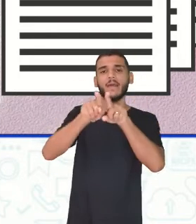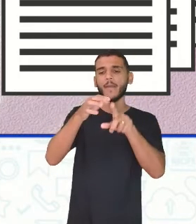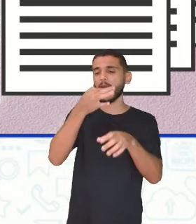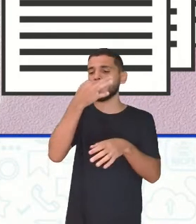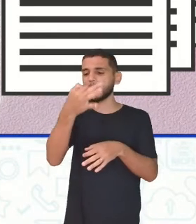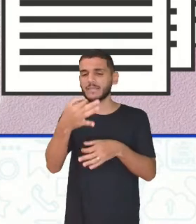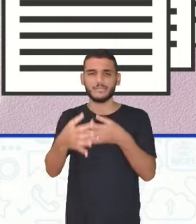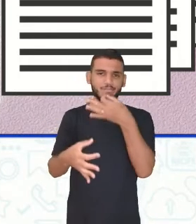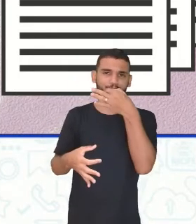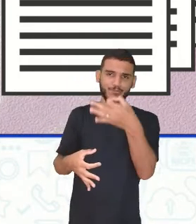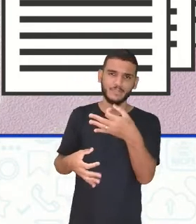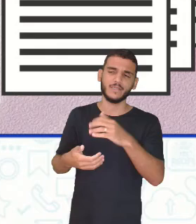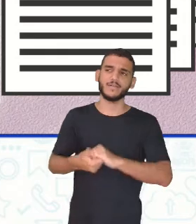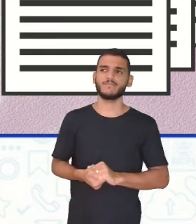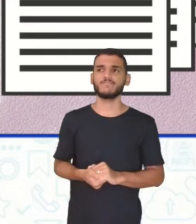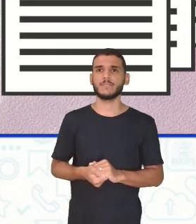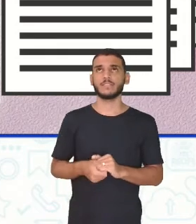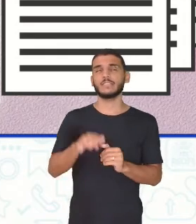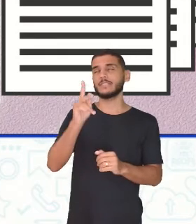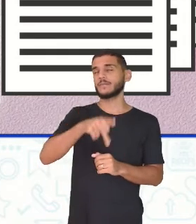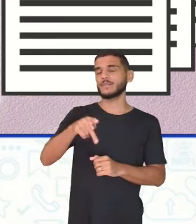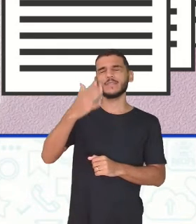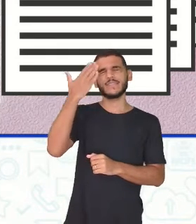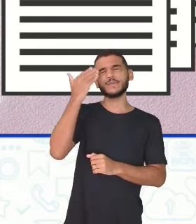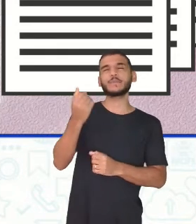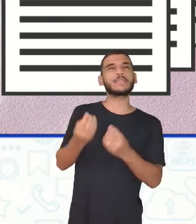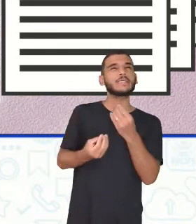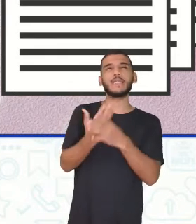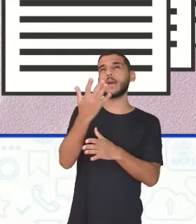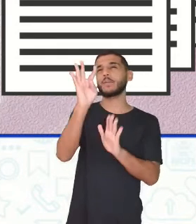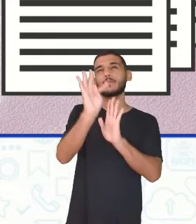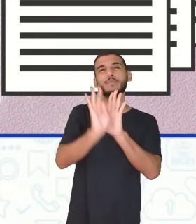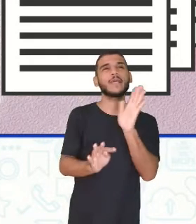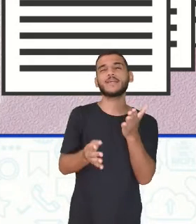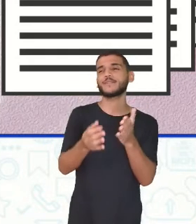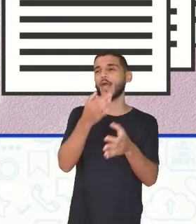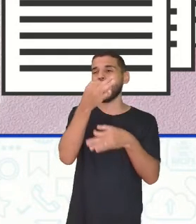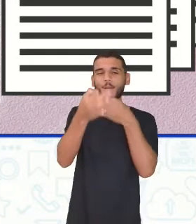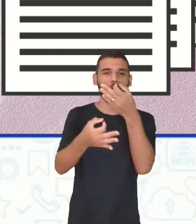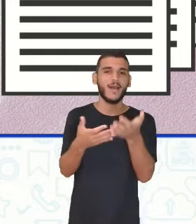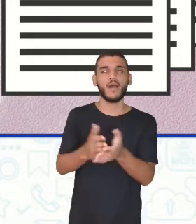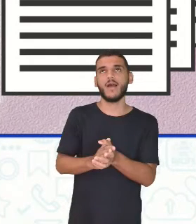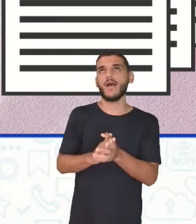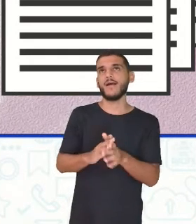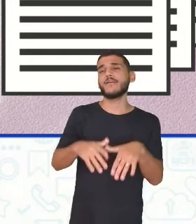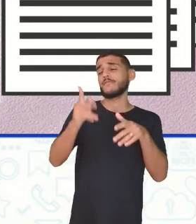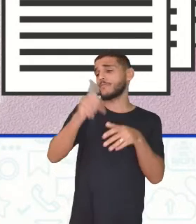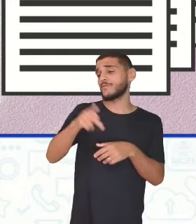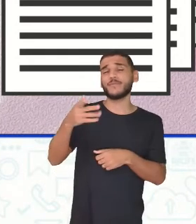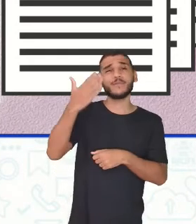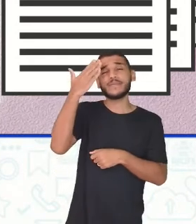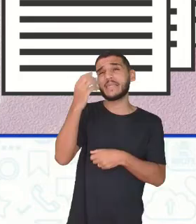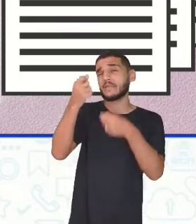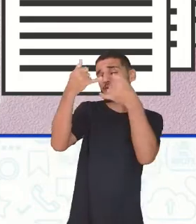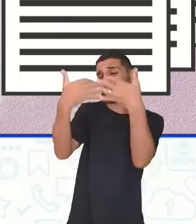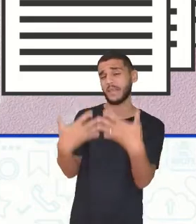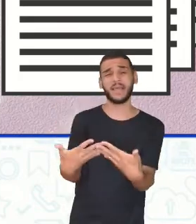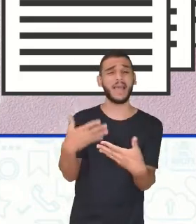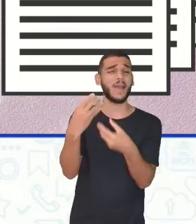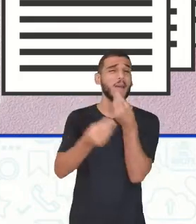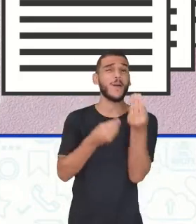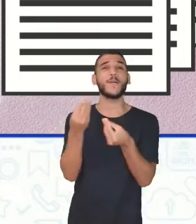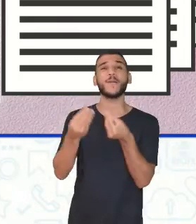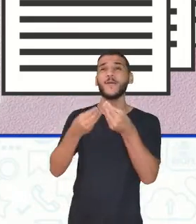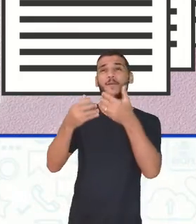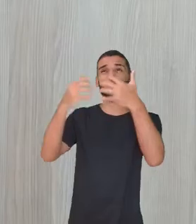sei fazer um texto argumentativo. O que mais eles dizem pra gente? Ah, Ai, eu não professora, sei explicar isso. não sei Ai, tirar da minha cabeça.